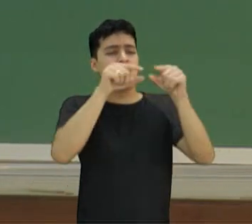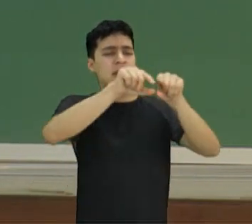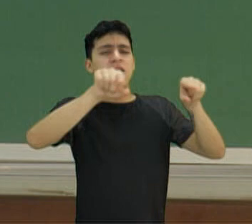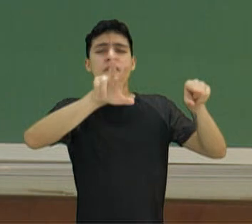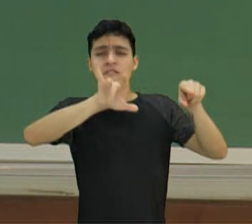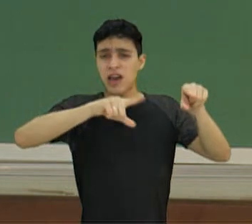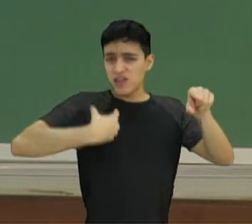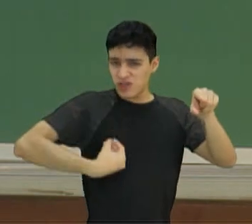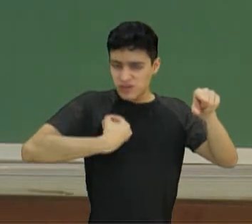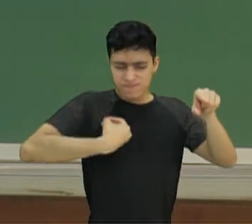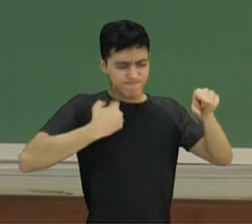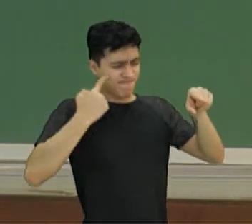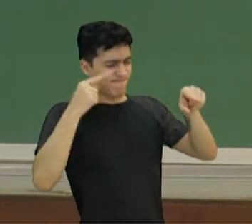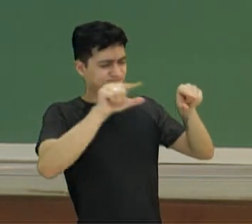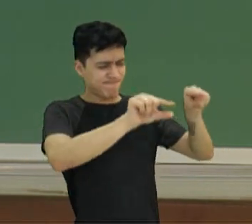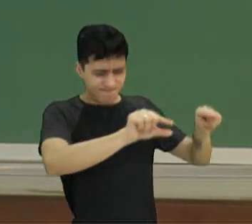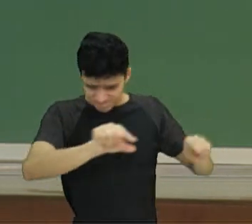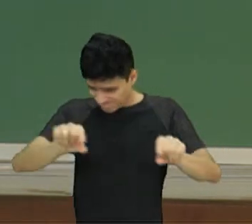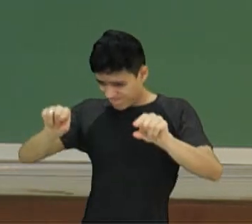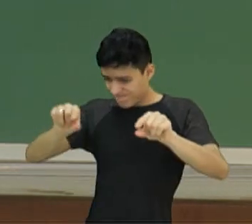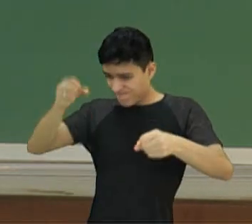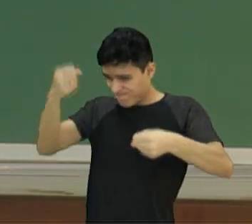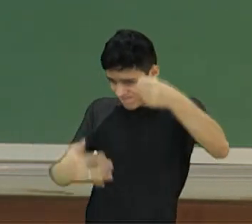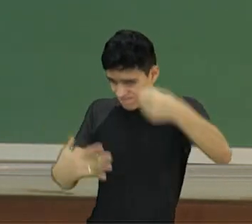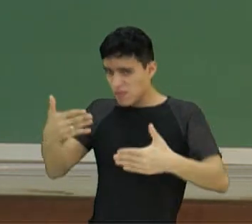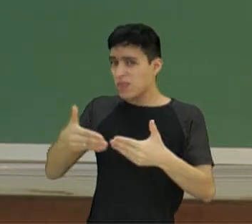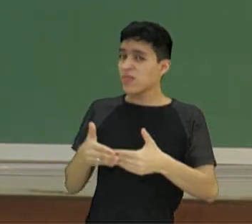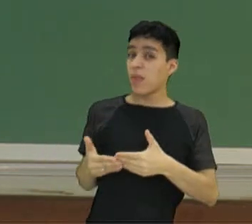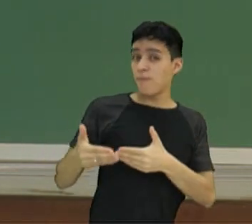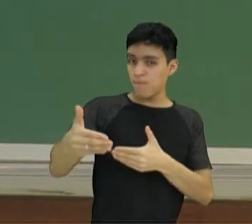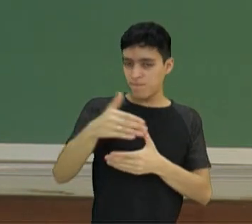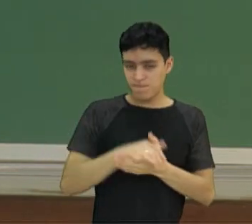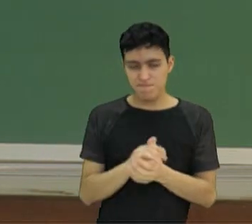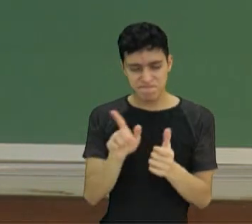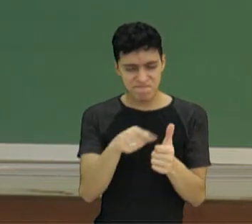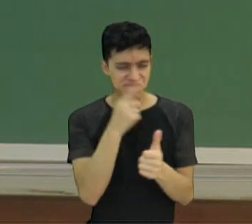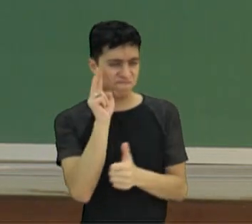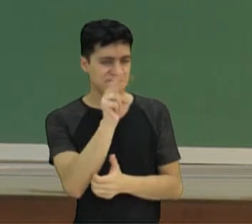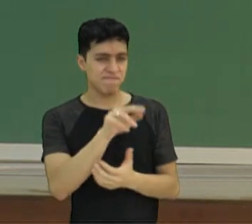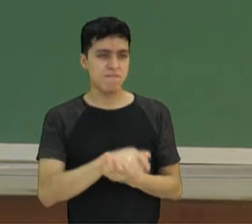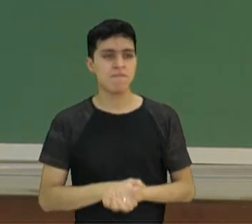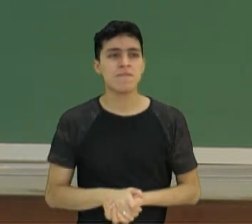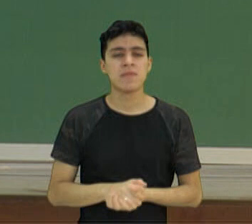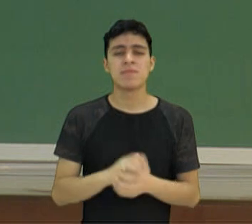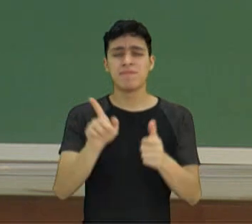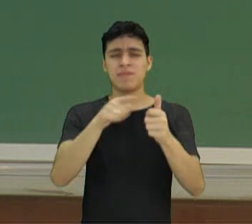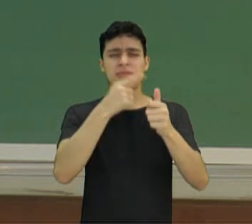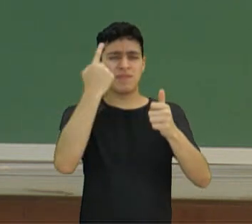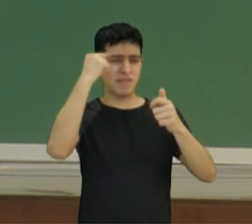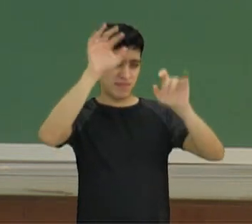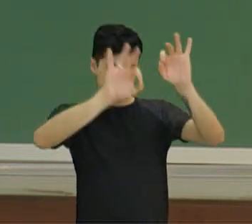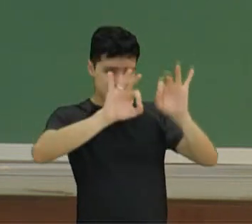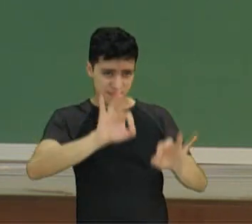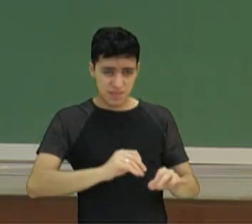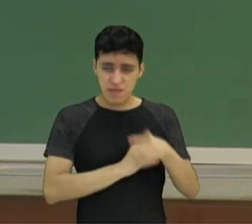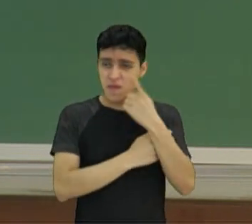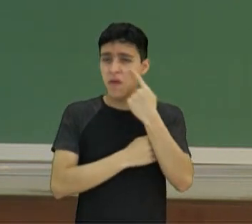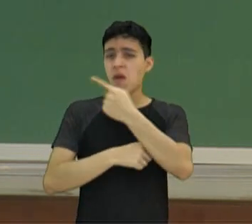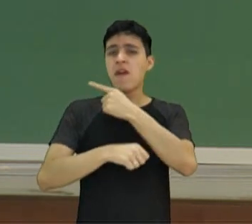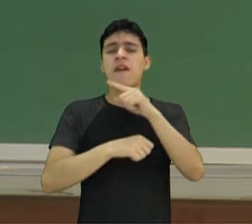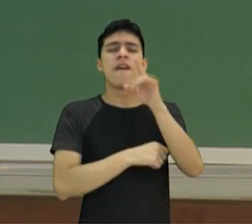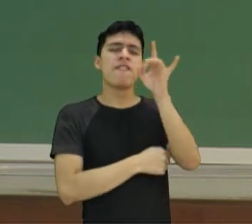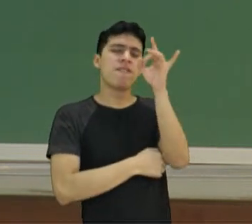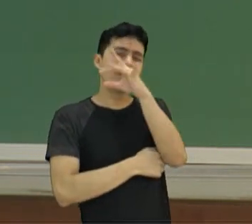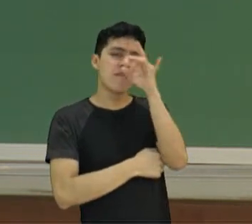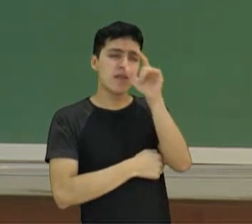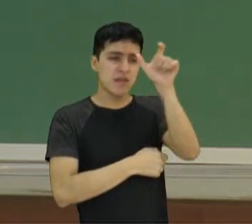aparecerão aqui que a gente vai conversar logo depois. Então assim, ó, só para organizar, pessoal, em verde